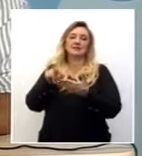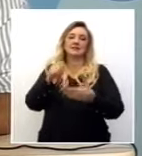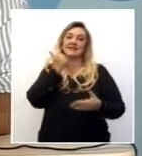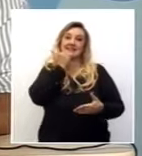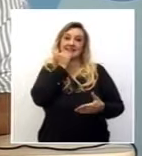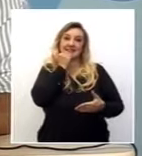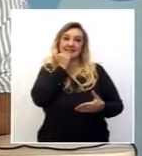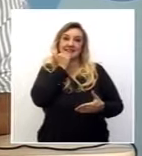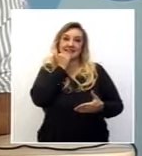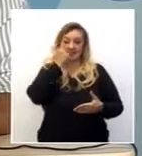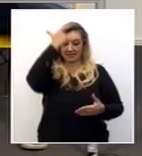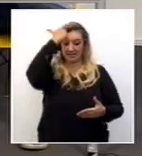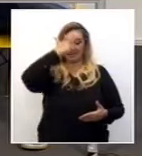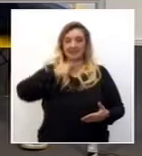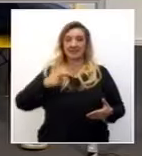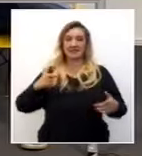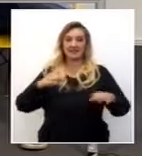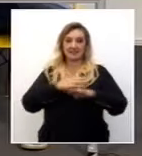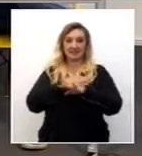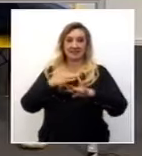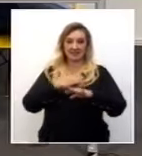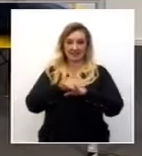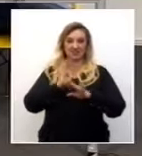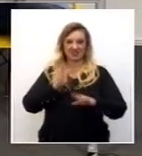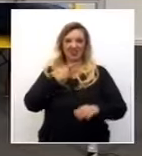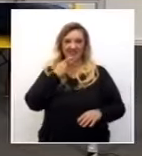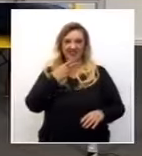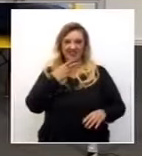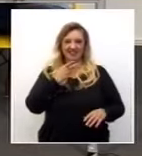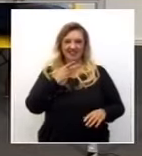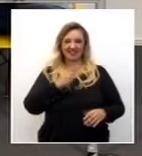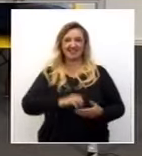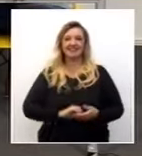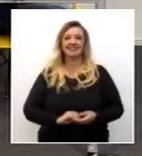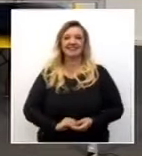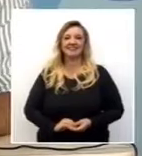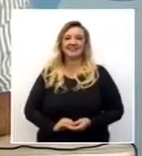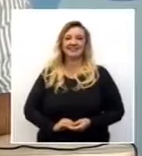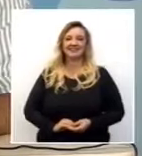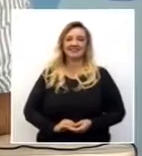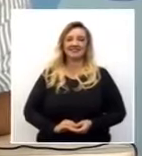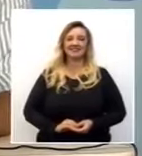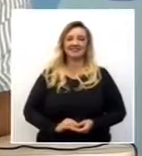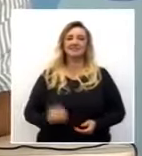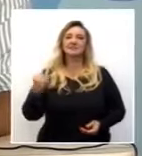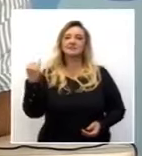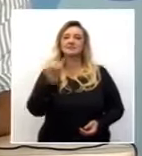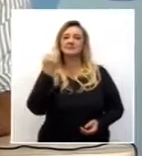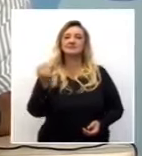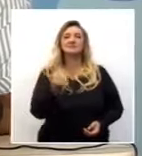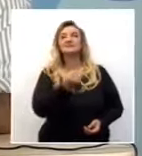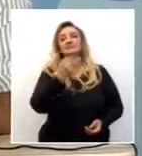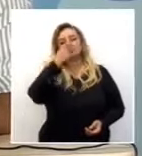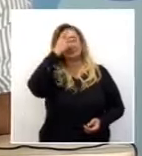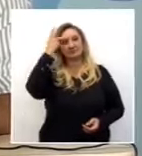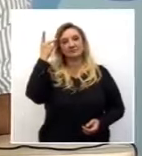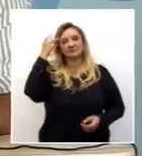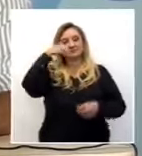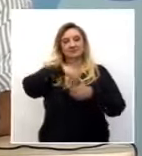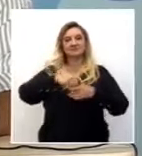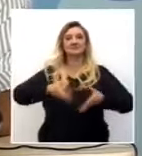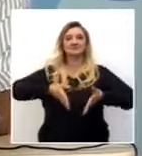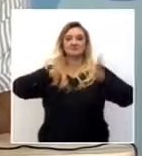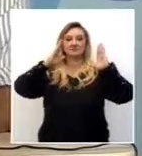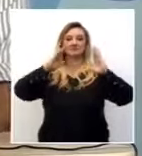ciência cidadã. Sim. Né? Não sei se você já ouviu falar disso, a ciência cidadã é muito importante. Muitas pessoas nos seus apartamentos, nas